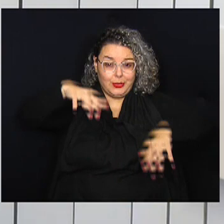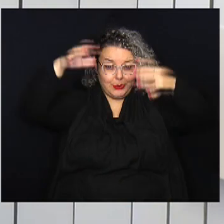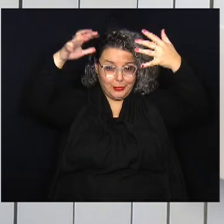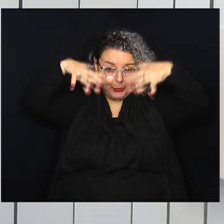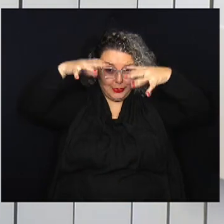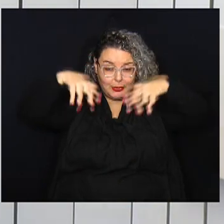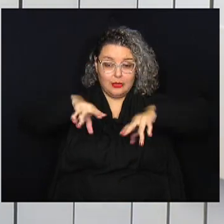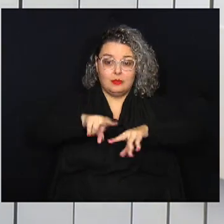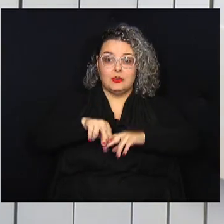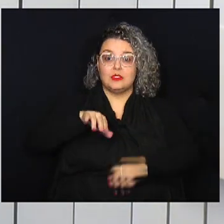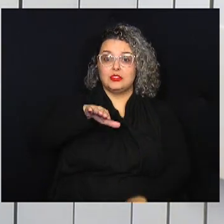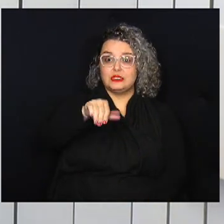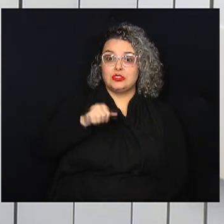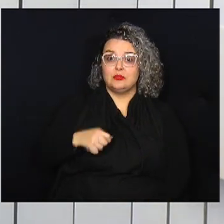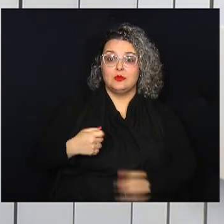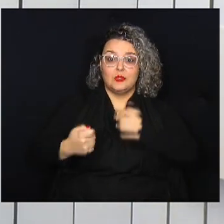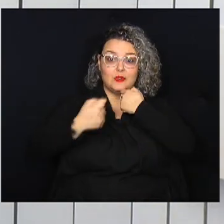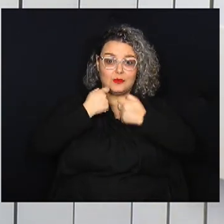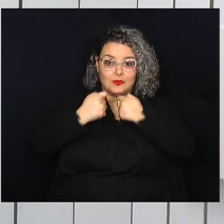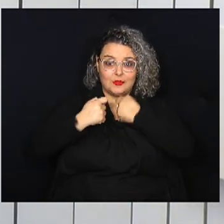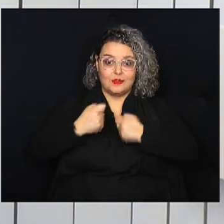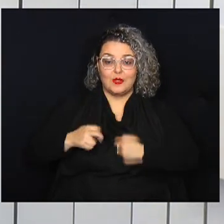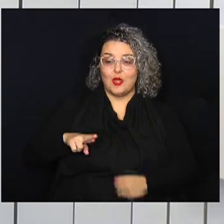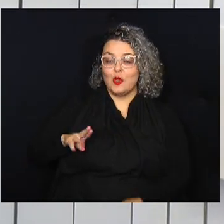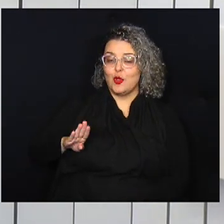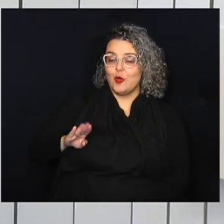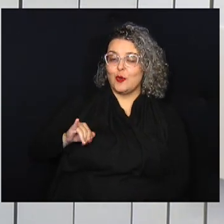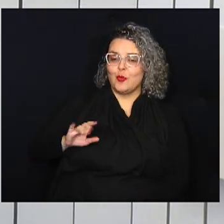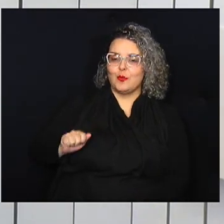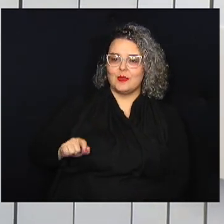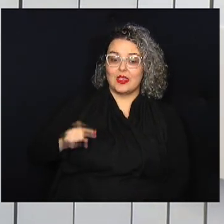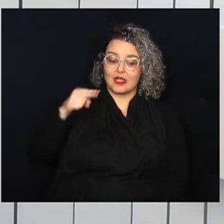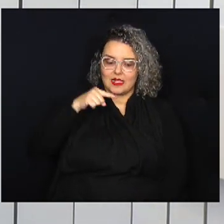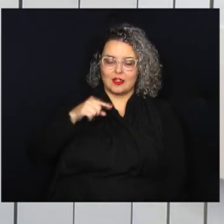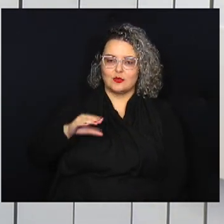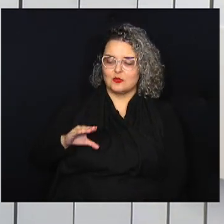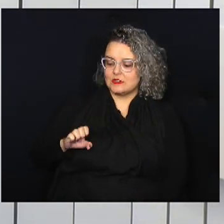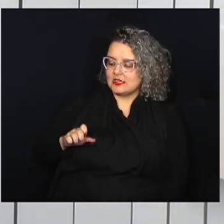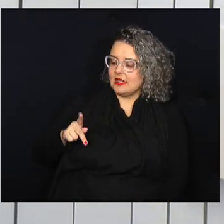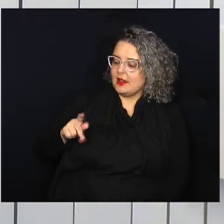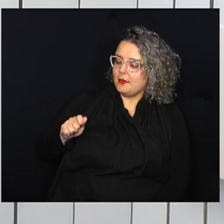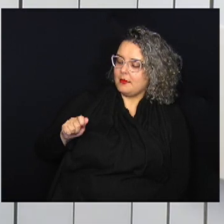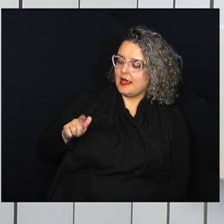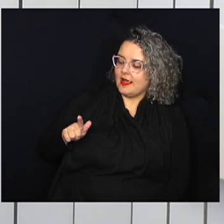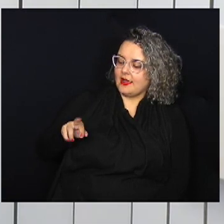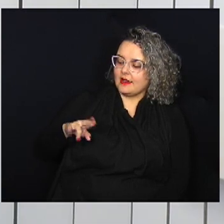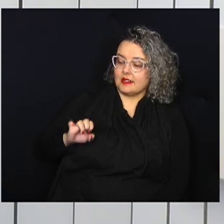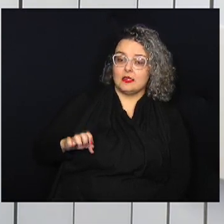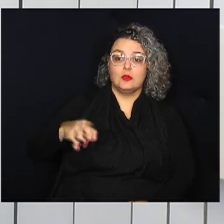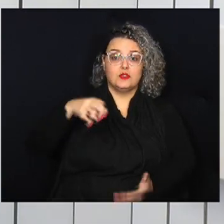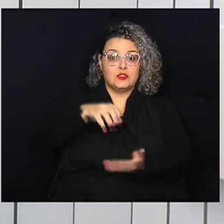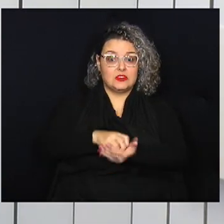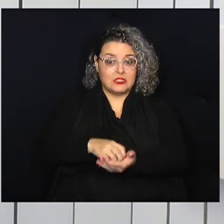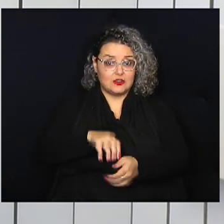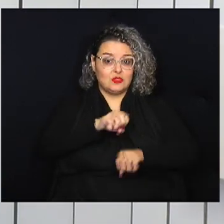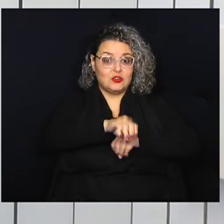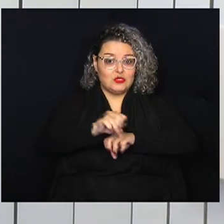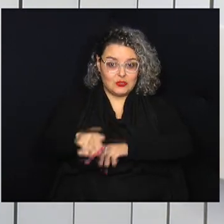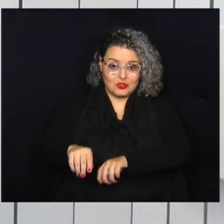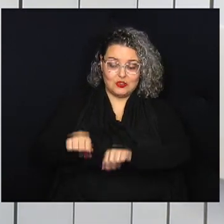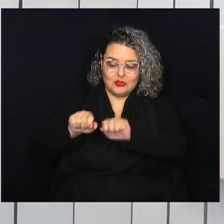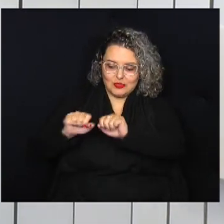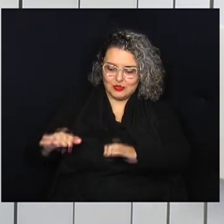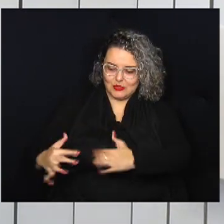isso que eu aciono a nossa repórter Rúbia de Oliveira, que está lá no CEPAGRE, o Centro de Ensino e Pesquisa em Agricultura